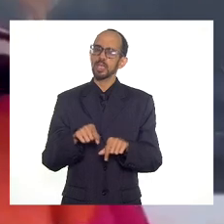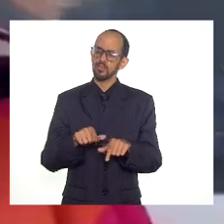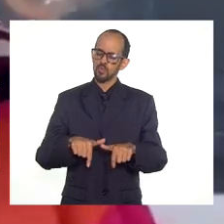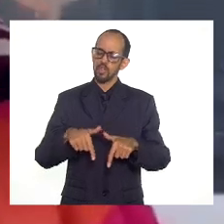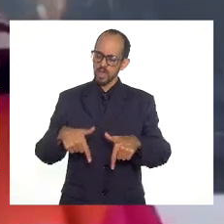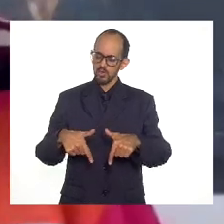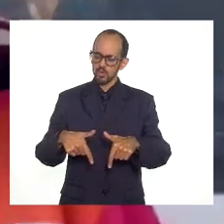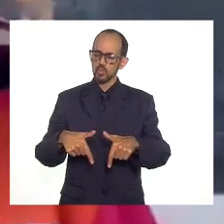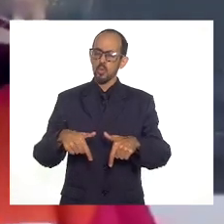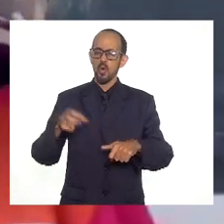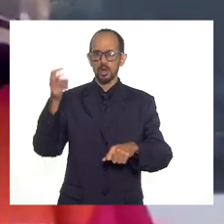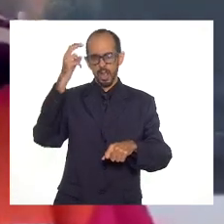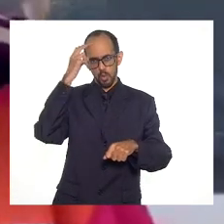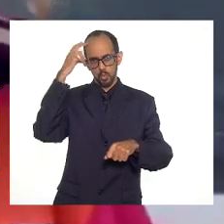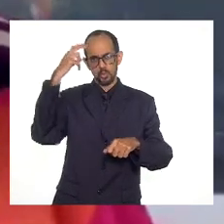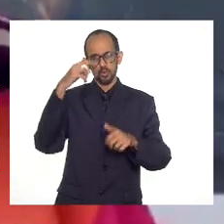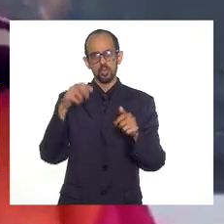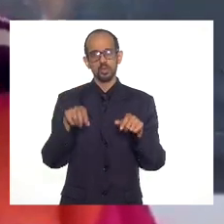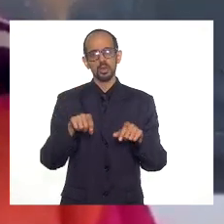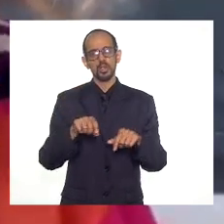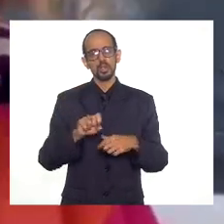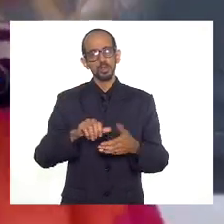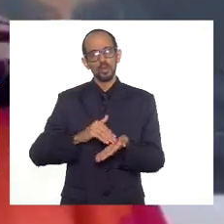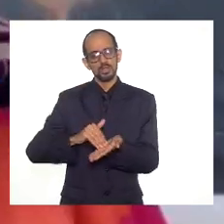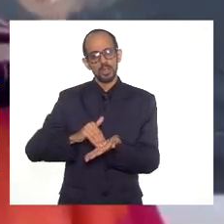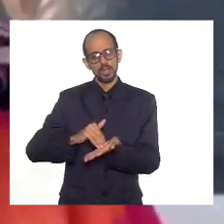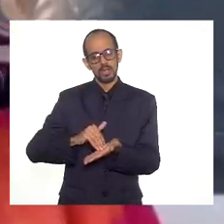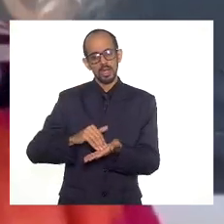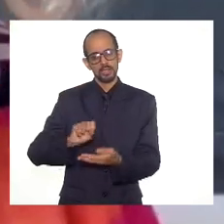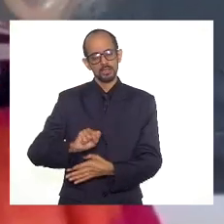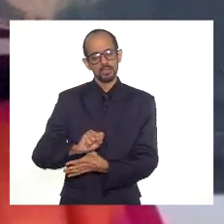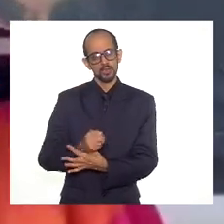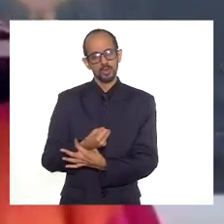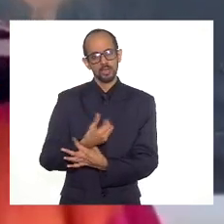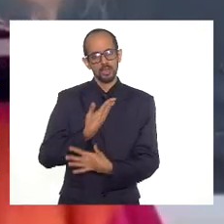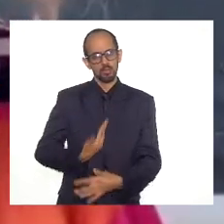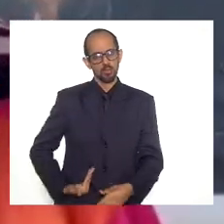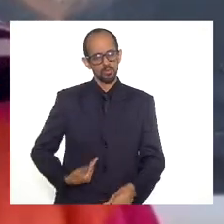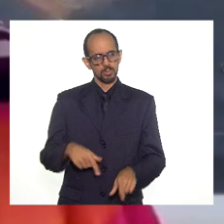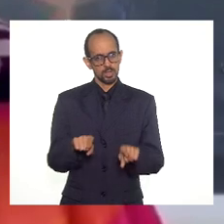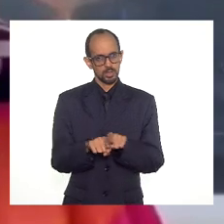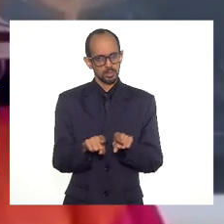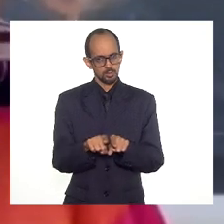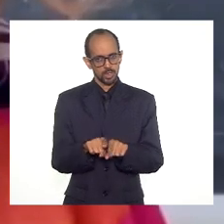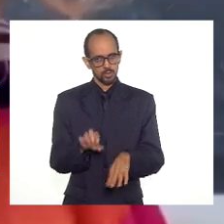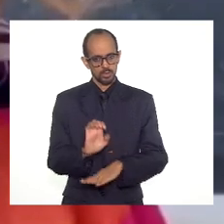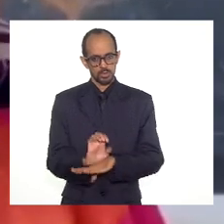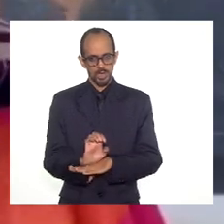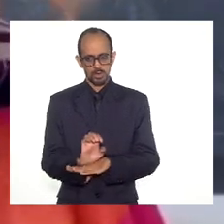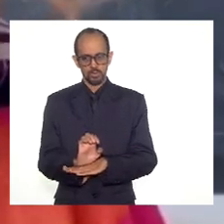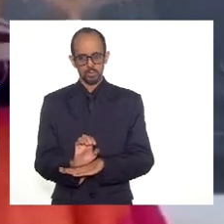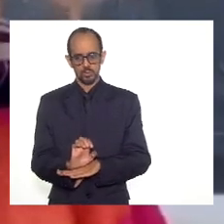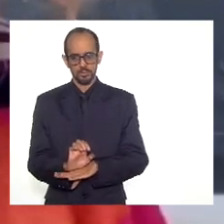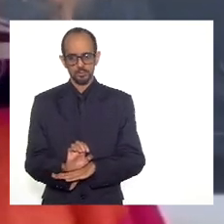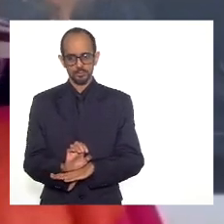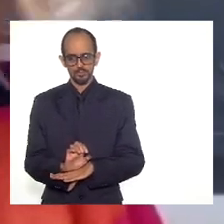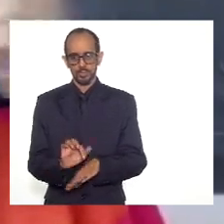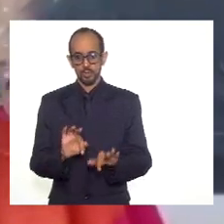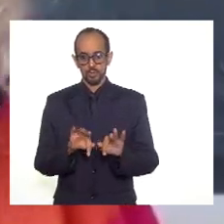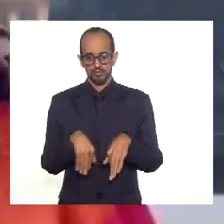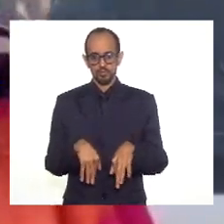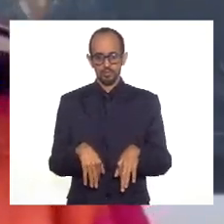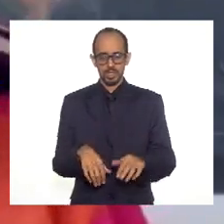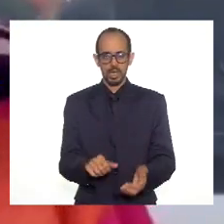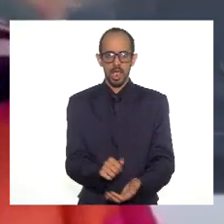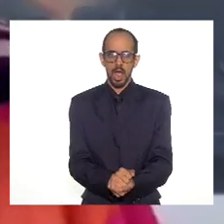atuou também com a Secretaria de Segurança Pública do Estado. No final da década de 90,